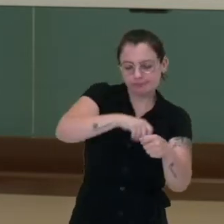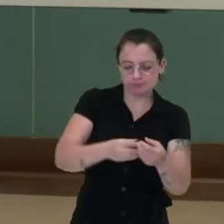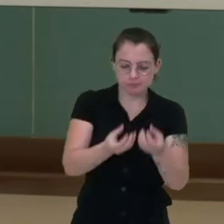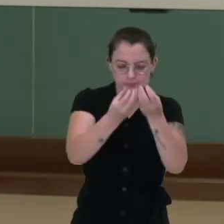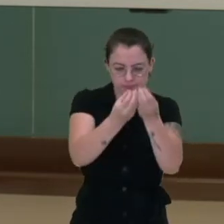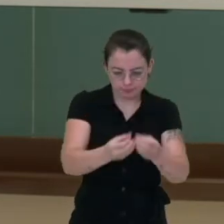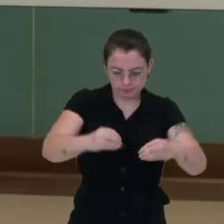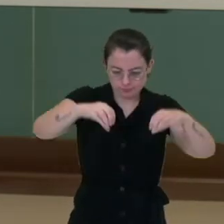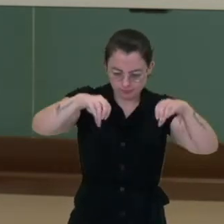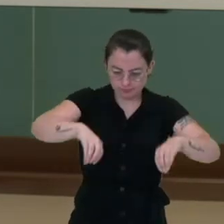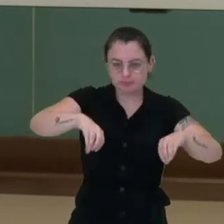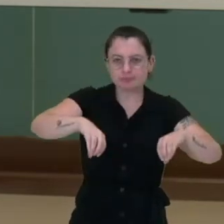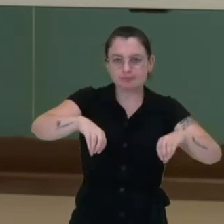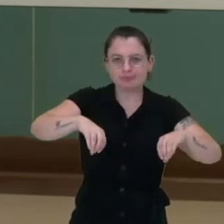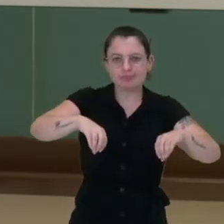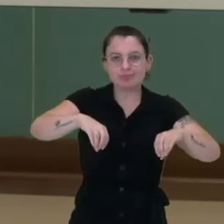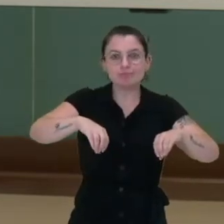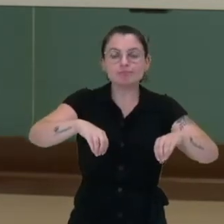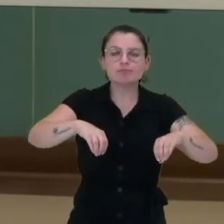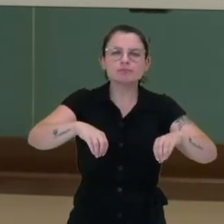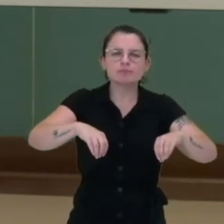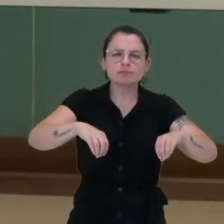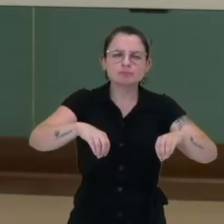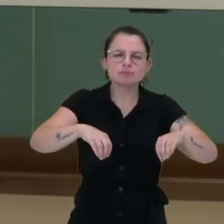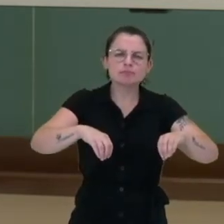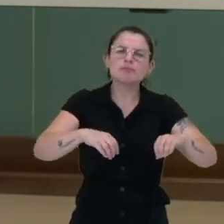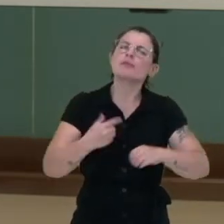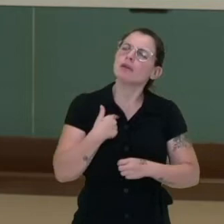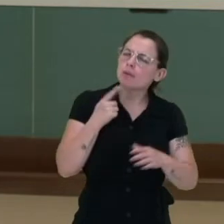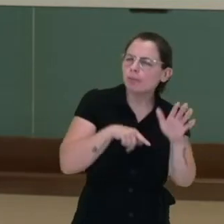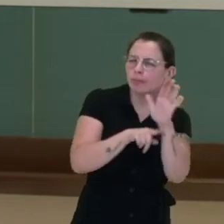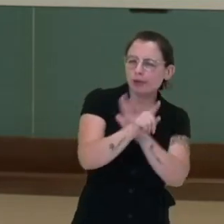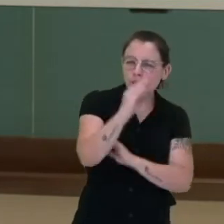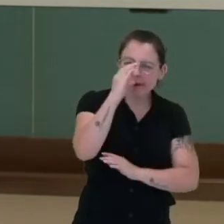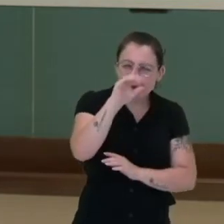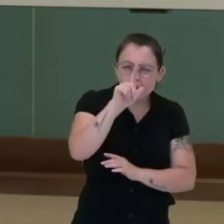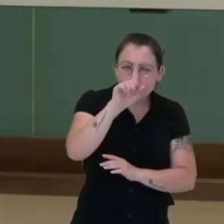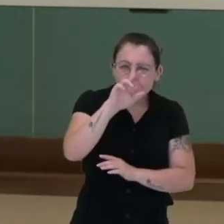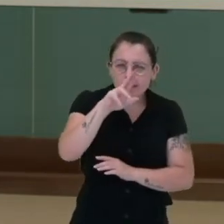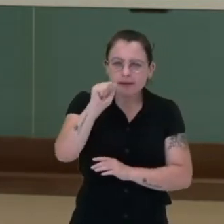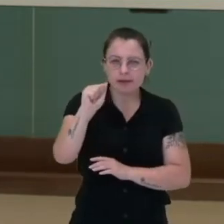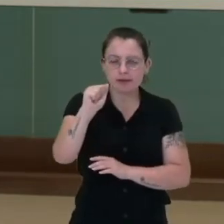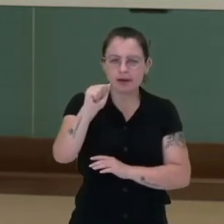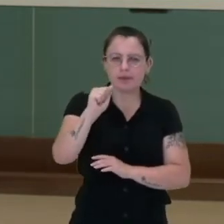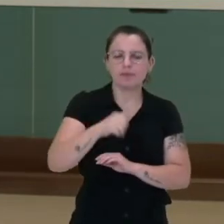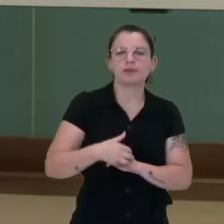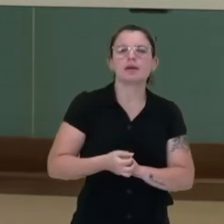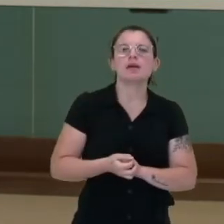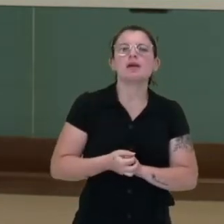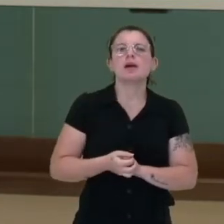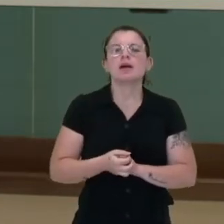para fritar. Será que a clara e a gema têm essas colorações?